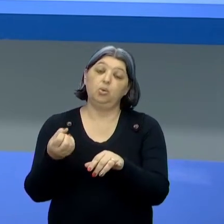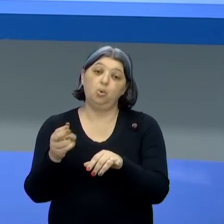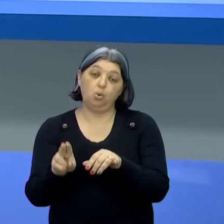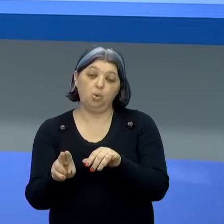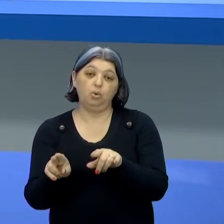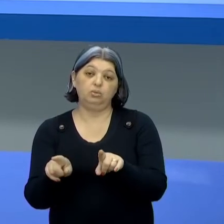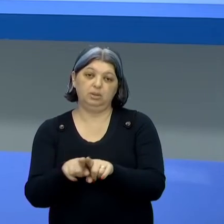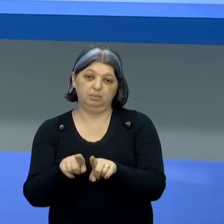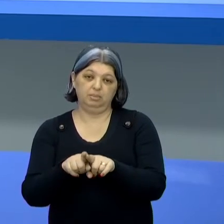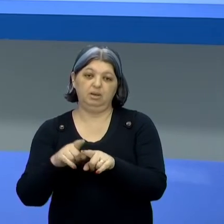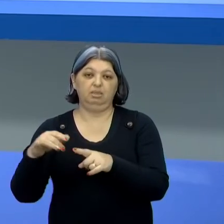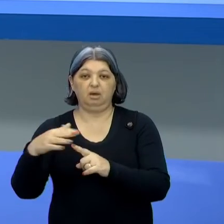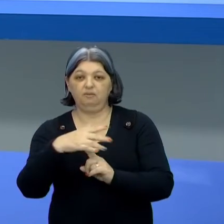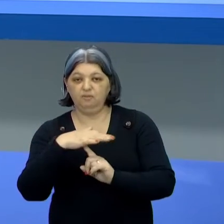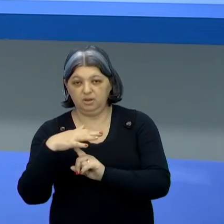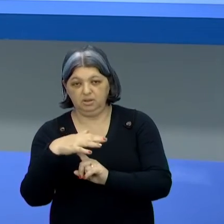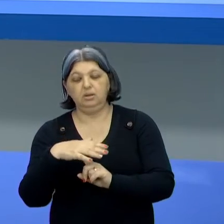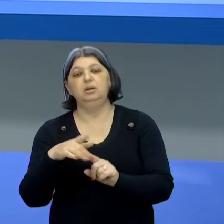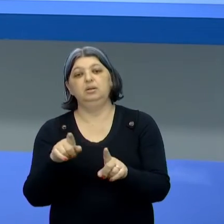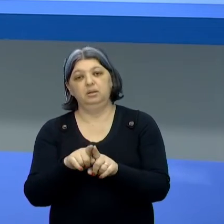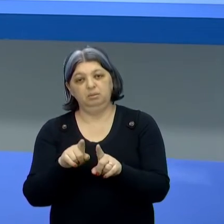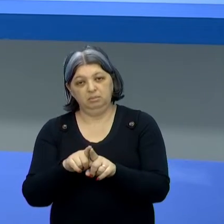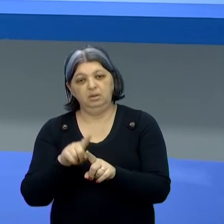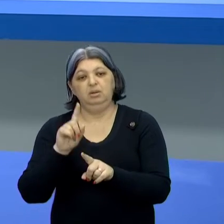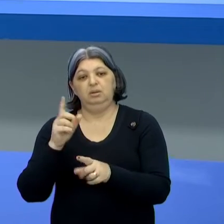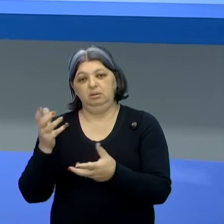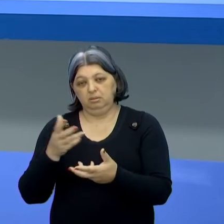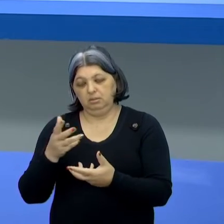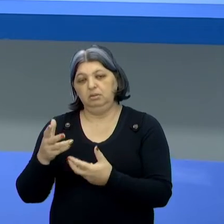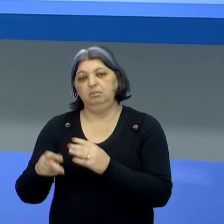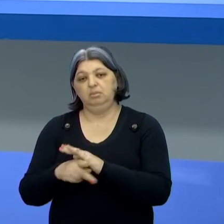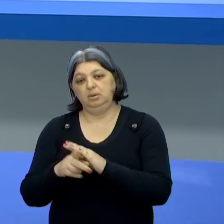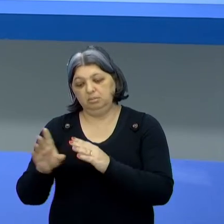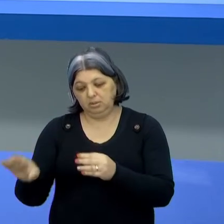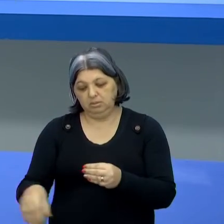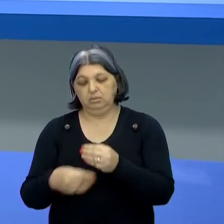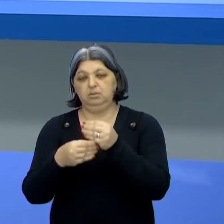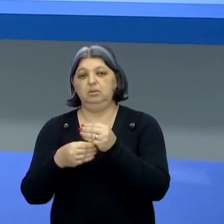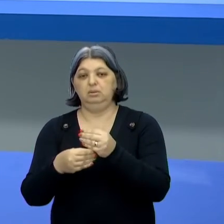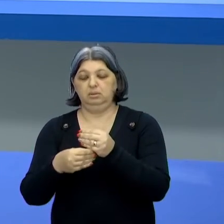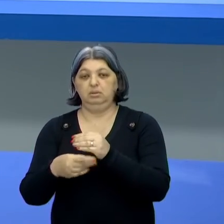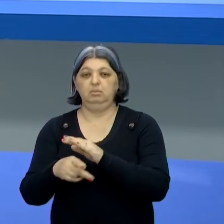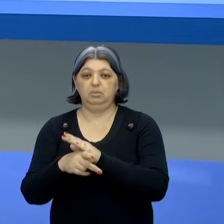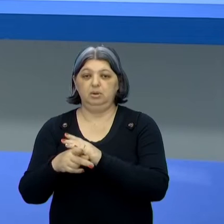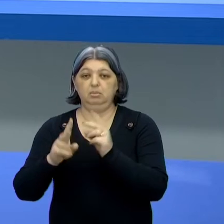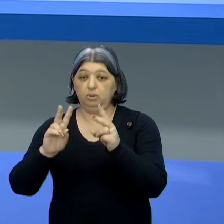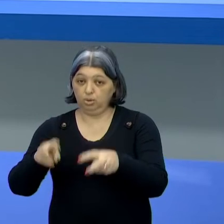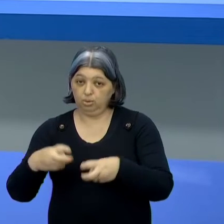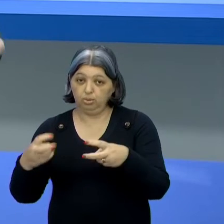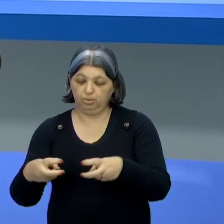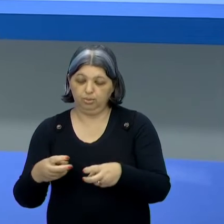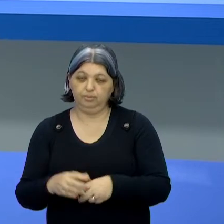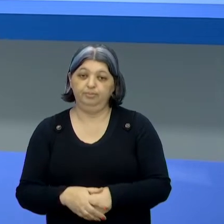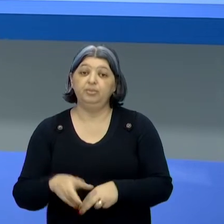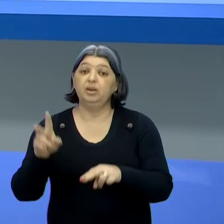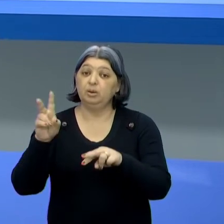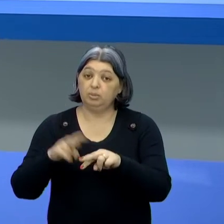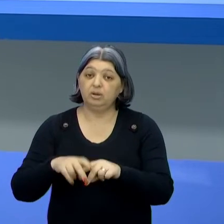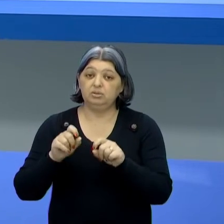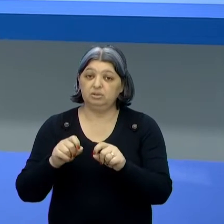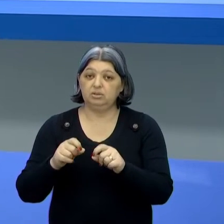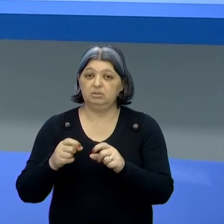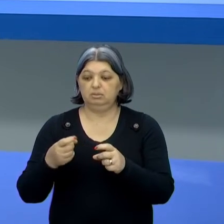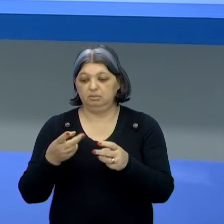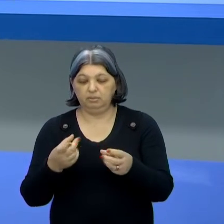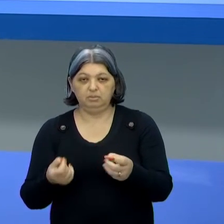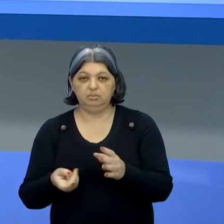aí também vai colocar o seu custo e o seu lucro ali, né? Para a venda. Aí, é por isso que na hora que o produtor ele vendeu,